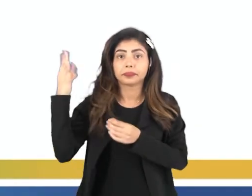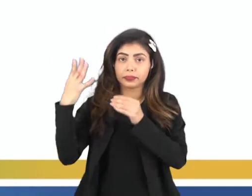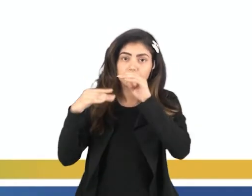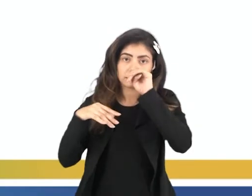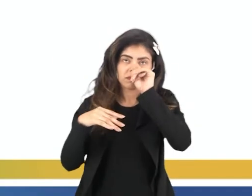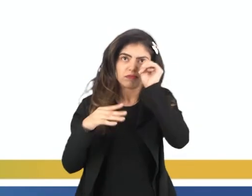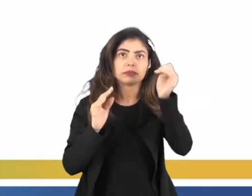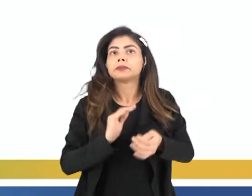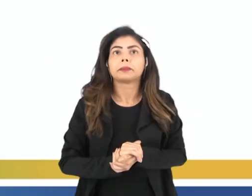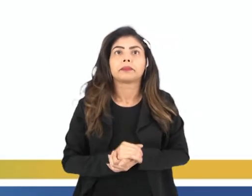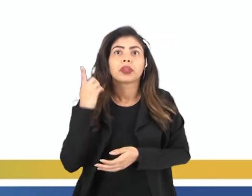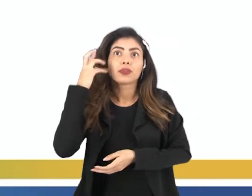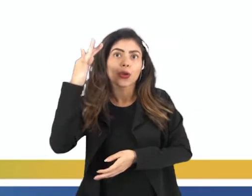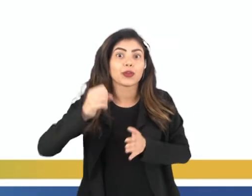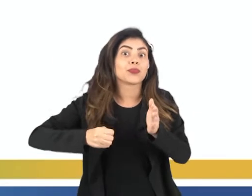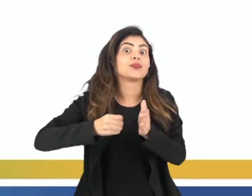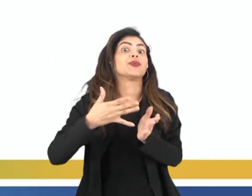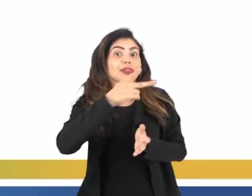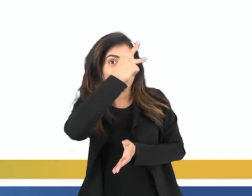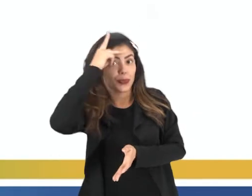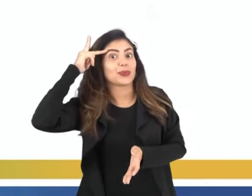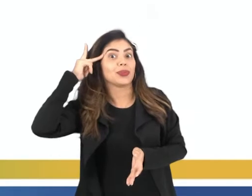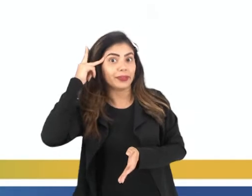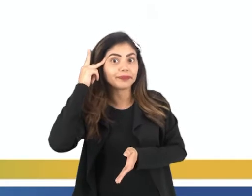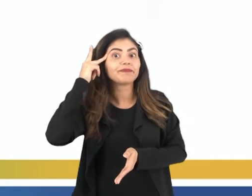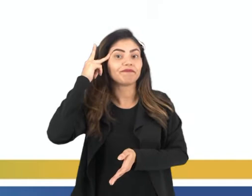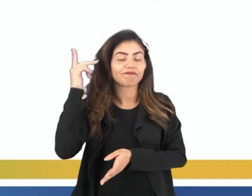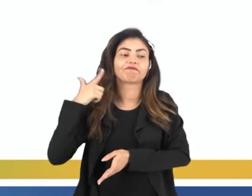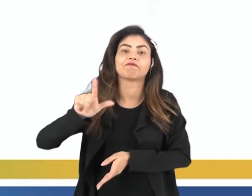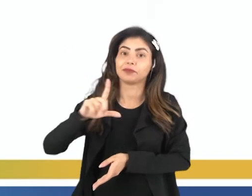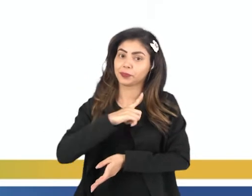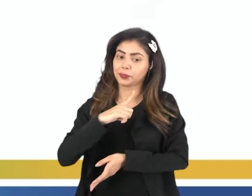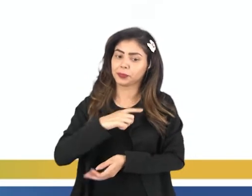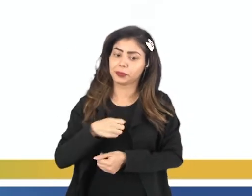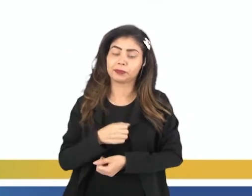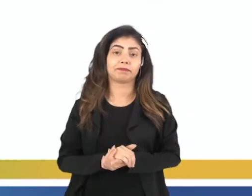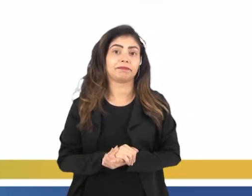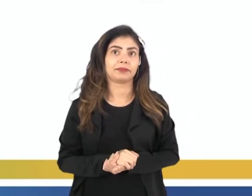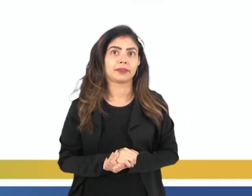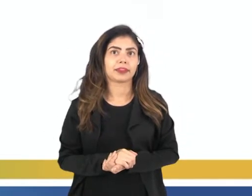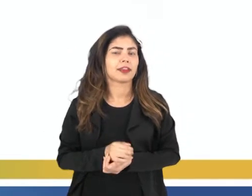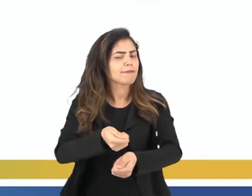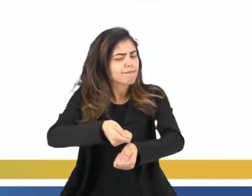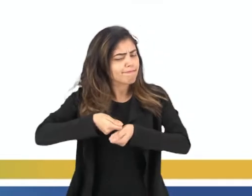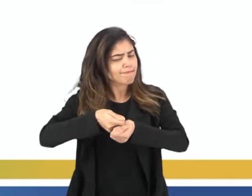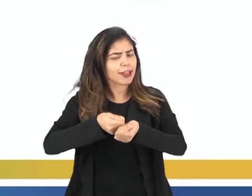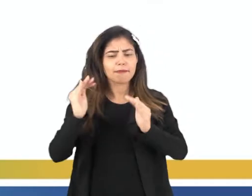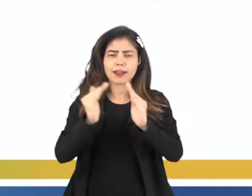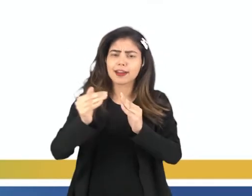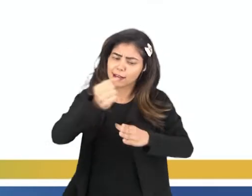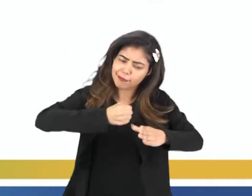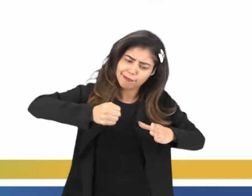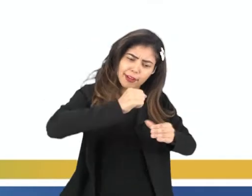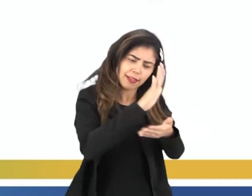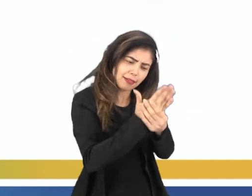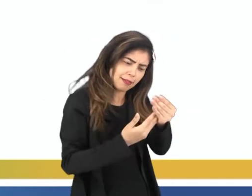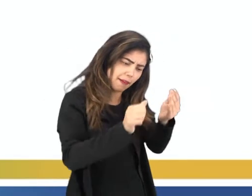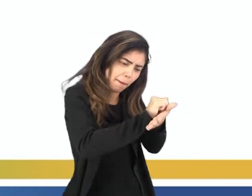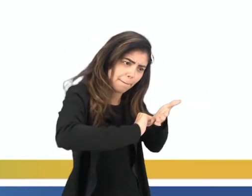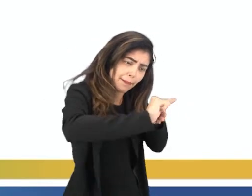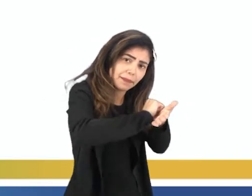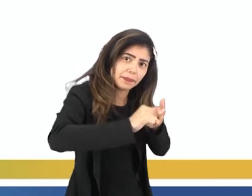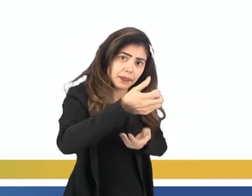que é o sonho de muitas pessoas que gostariam de ter um robô desse, que limpa a casa, que lava a louça, que